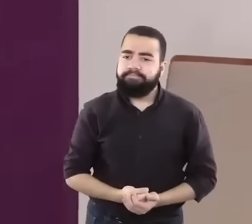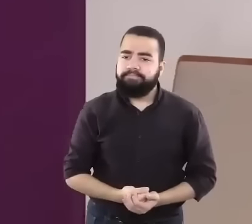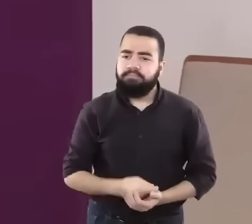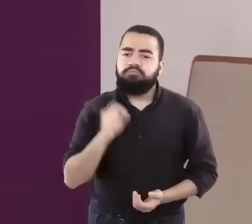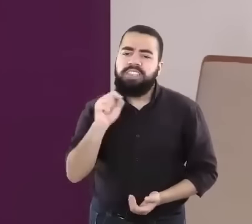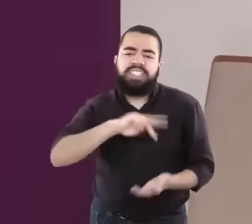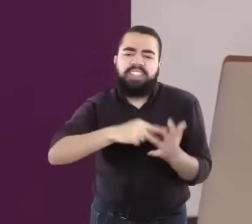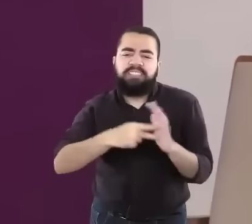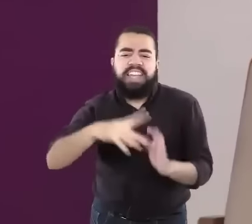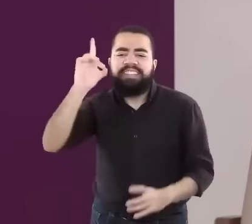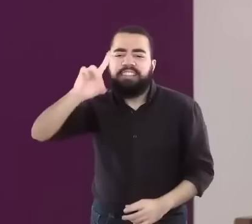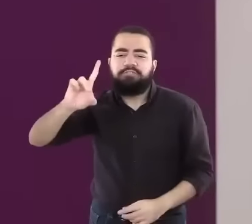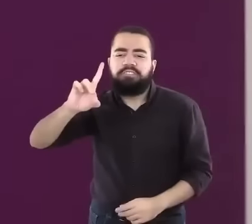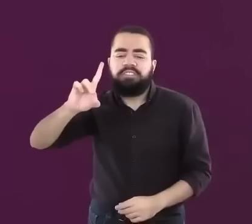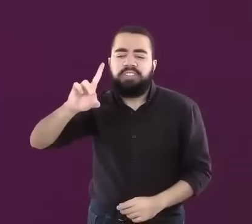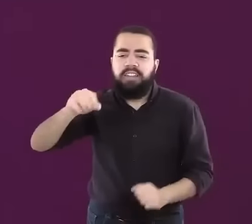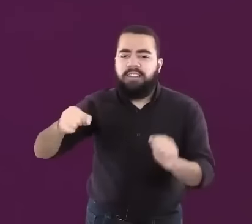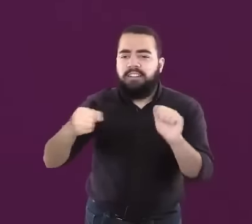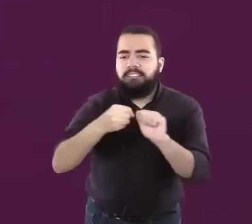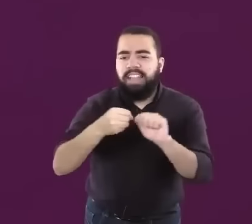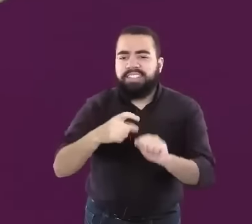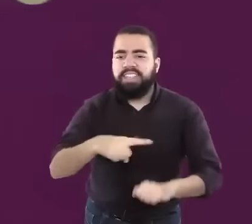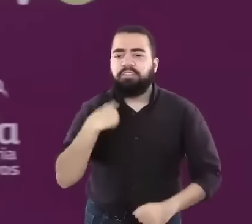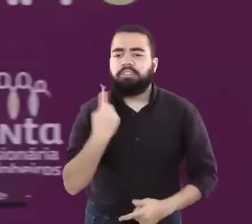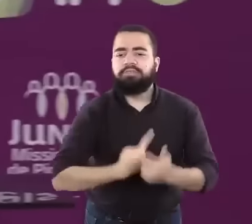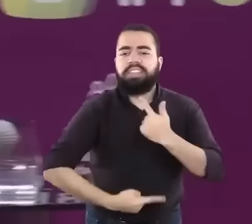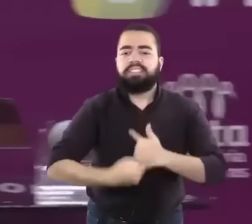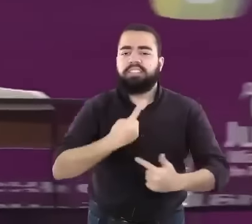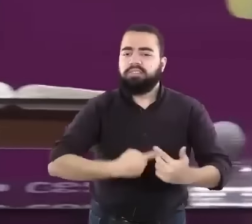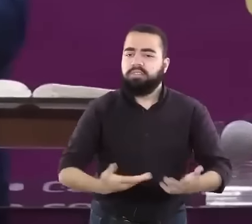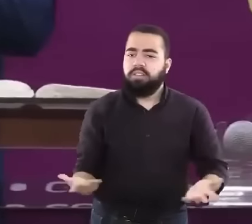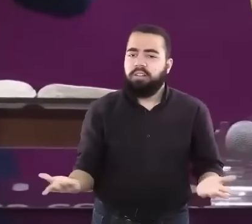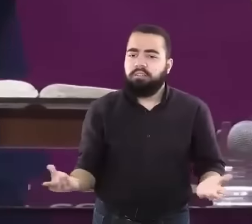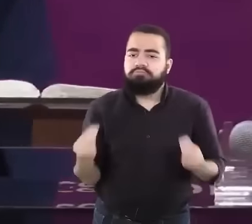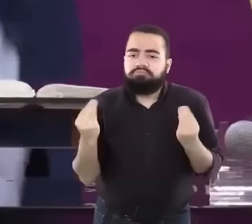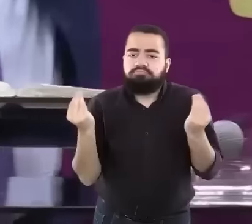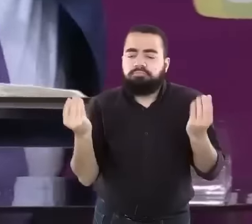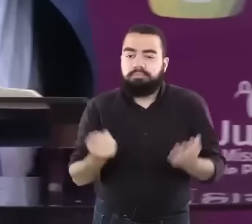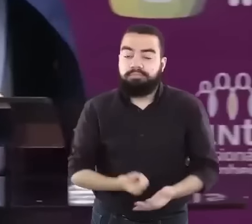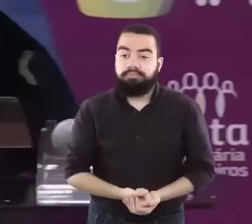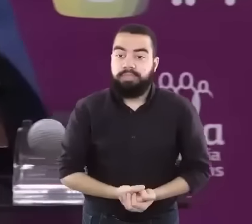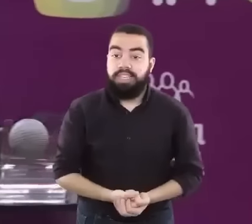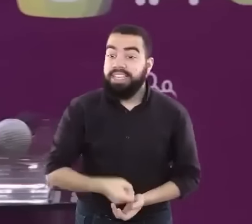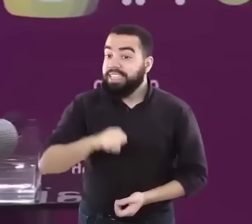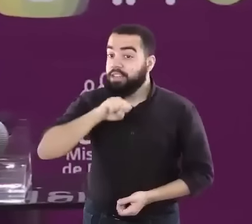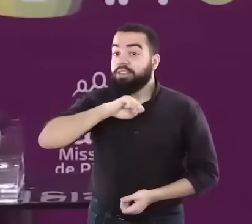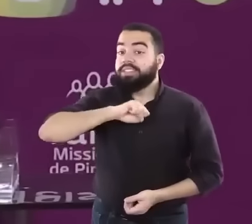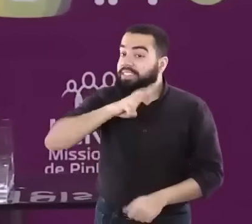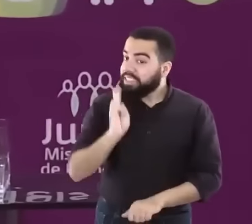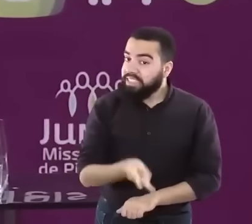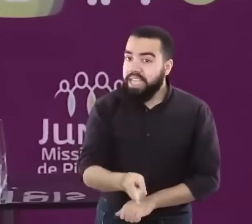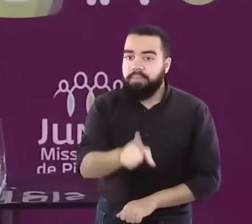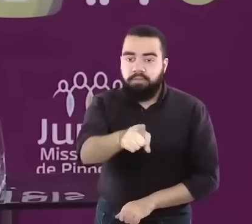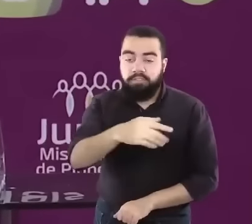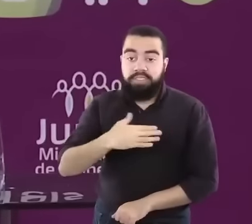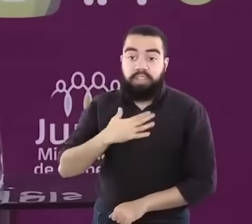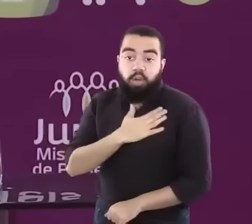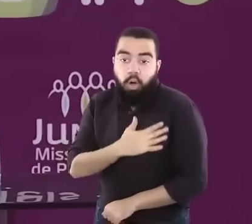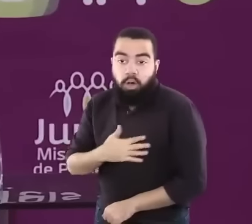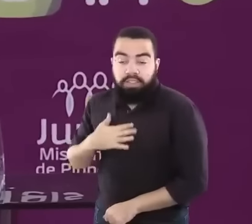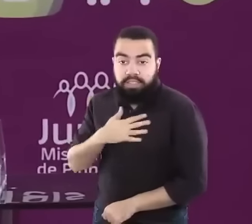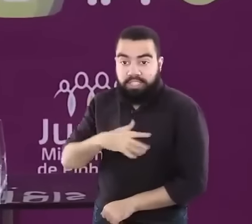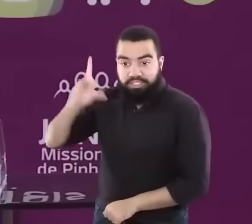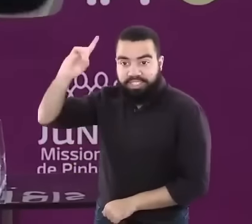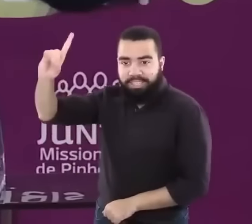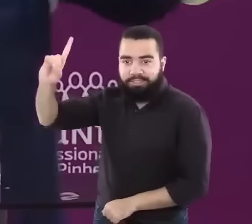que que significa que Deus que promessa ele satisfará os desejos te é quando você se agrada de Deus ele vai lhe dar tanto